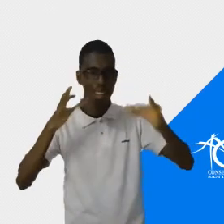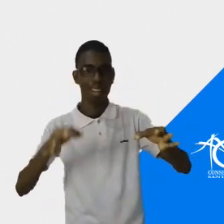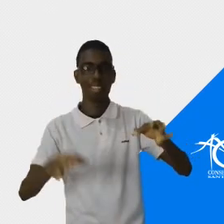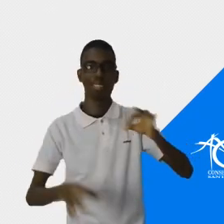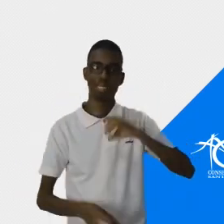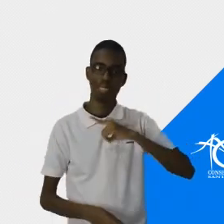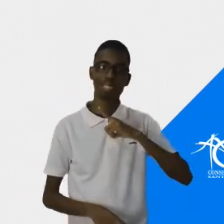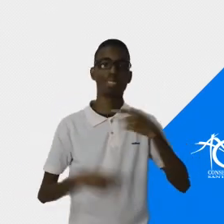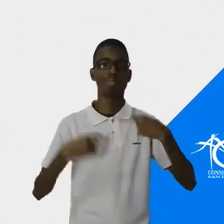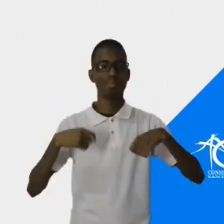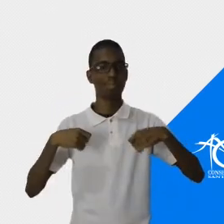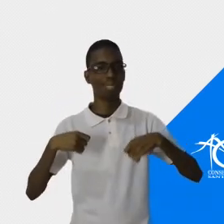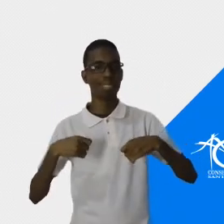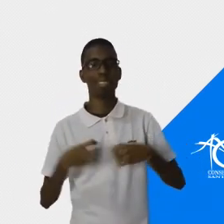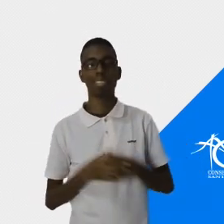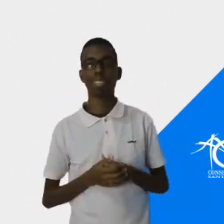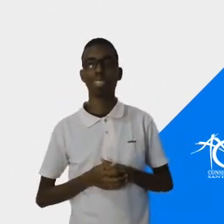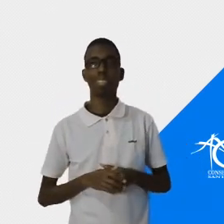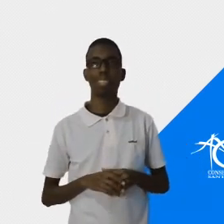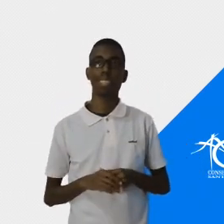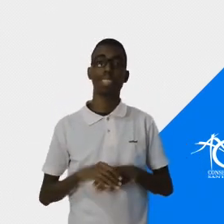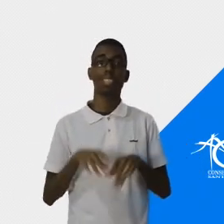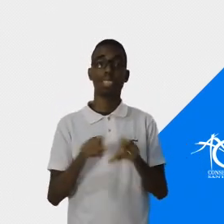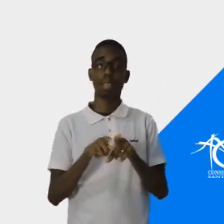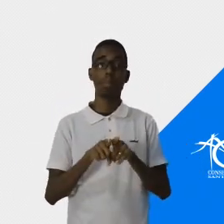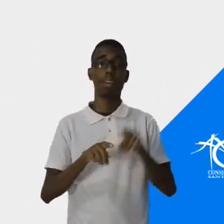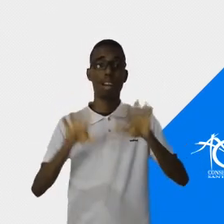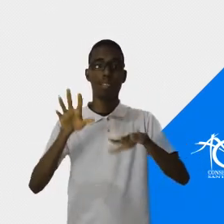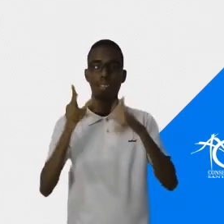90% a resposta é visual, então,